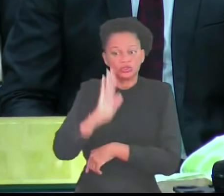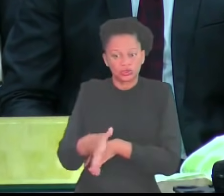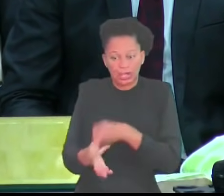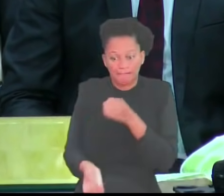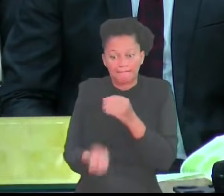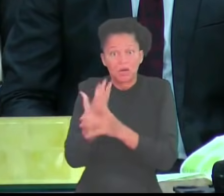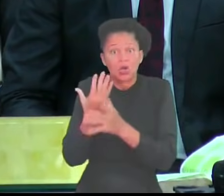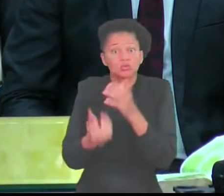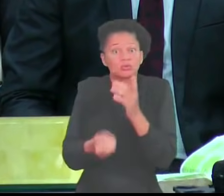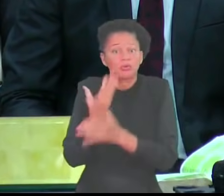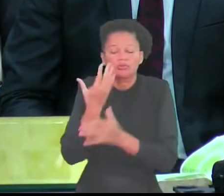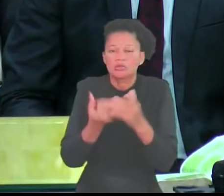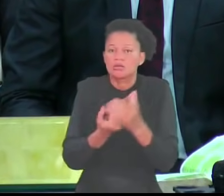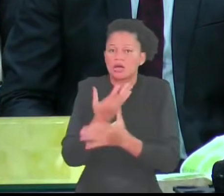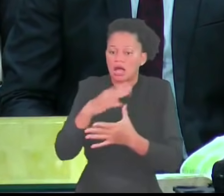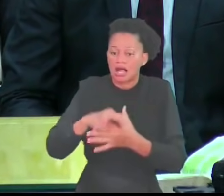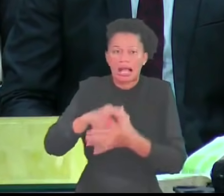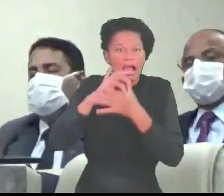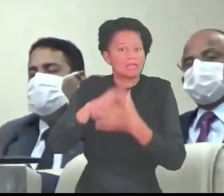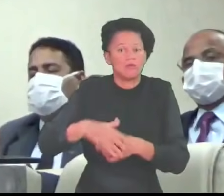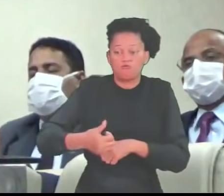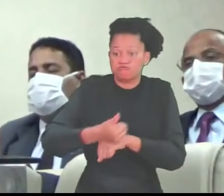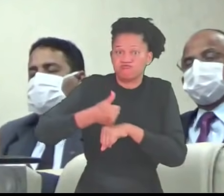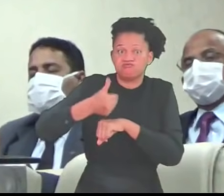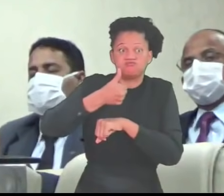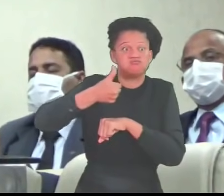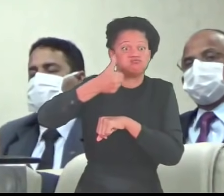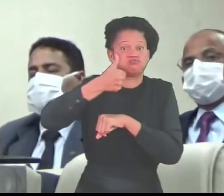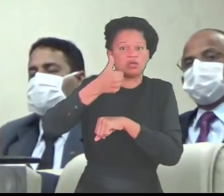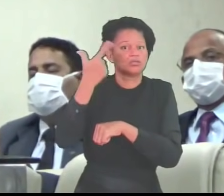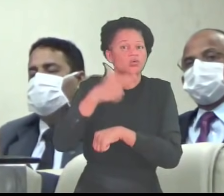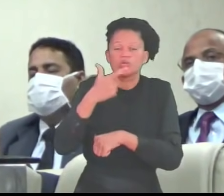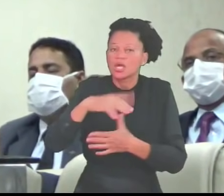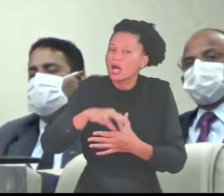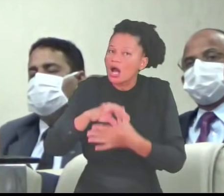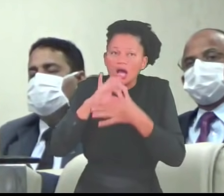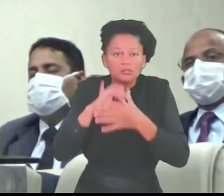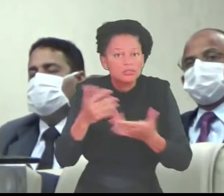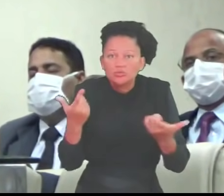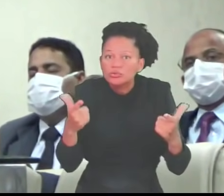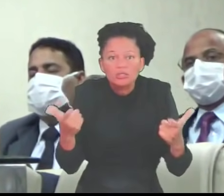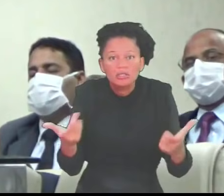de carne, mais que nós, não tem mais carne.